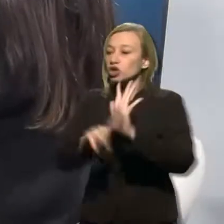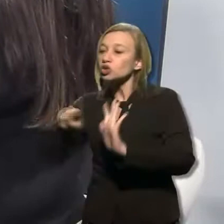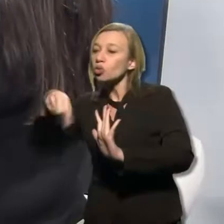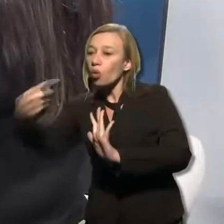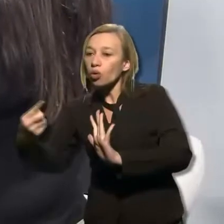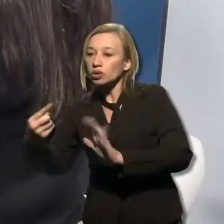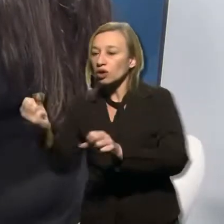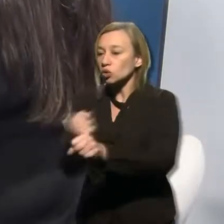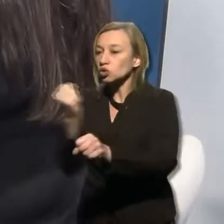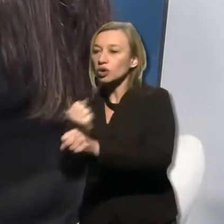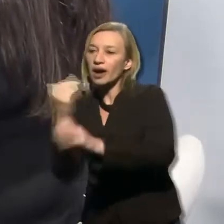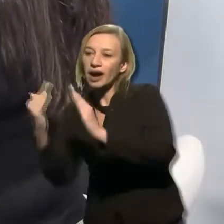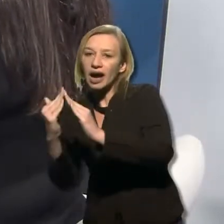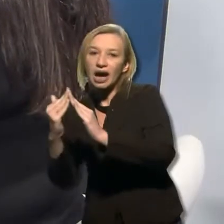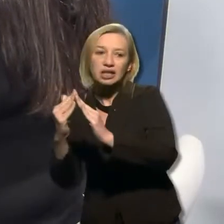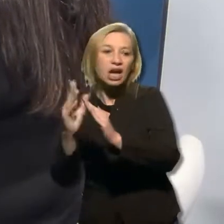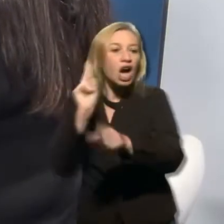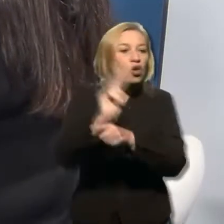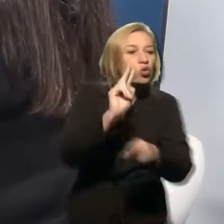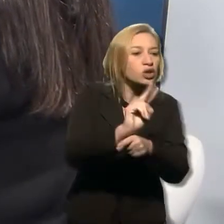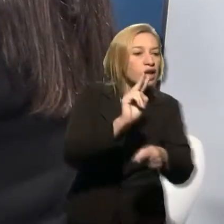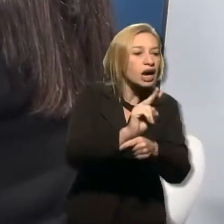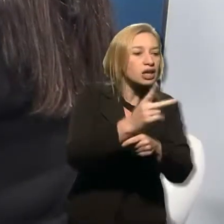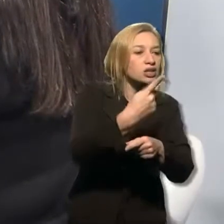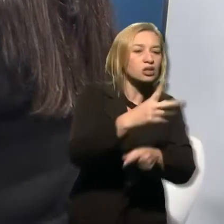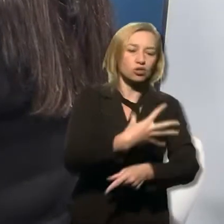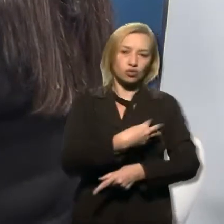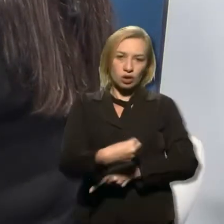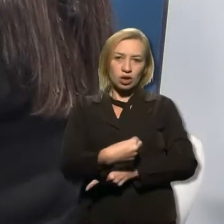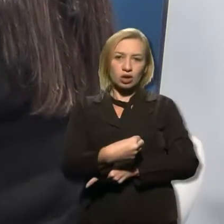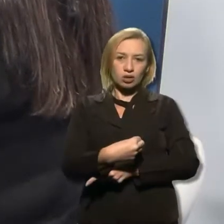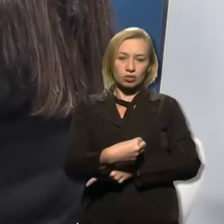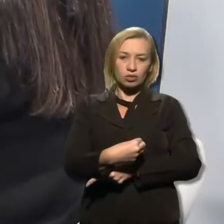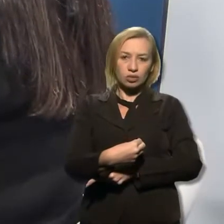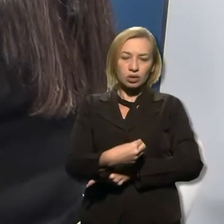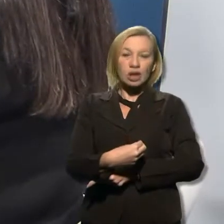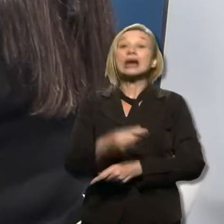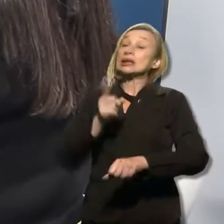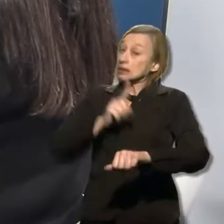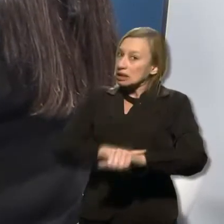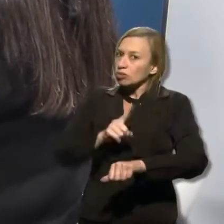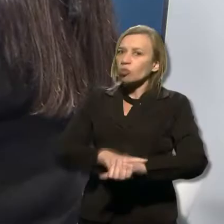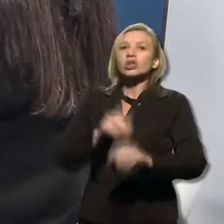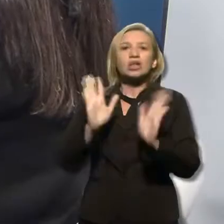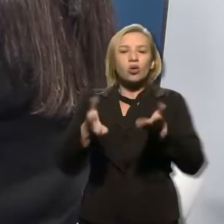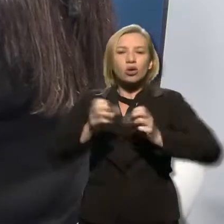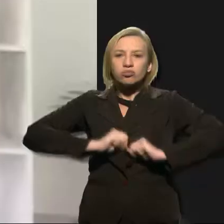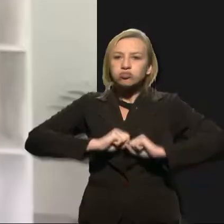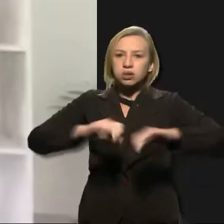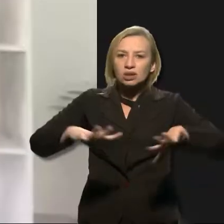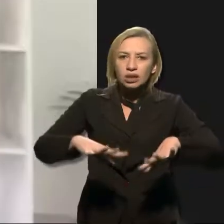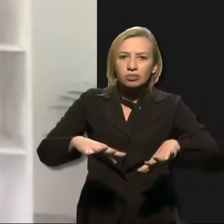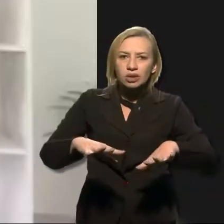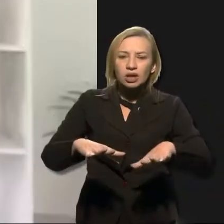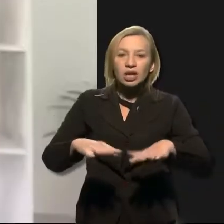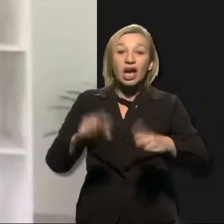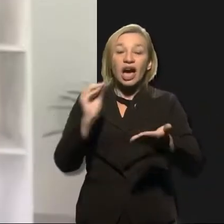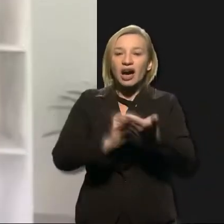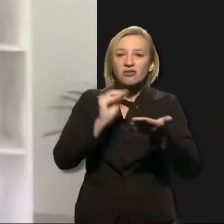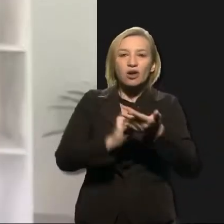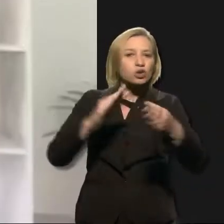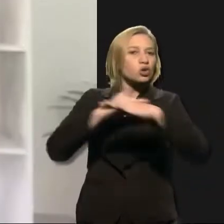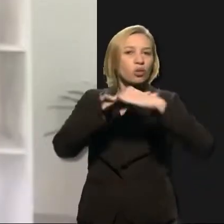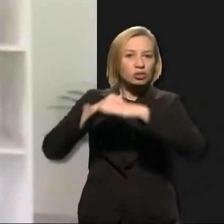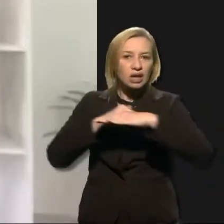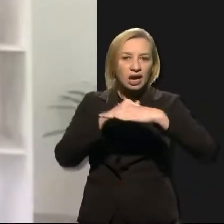a construir as suas casas, um ajudando a outro a cuidar das suas crianças. Mas, efetivamente, nesse momento de pandemia,